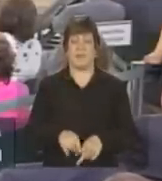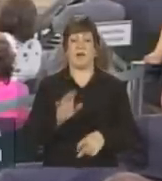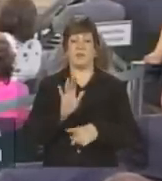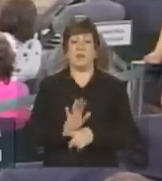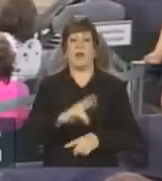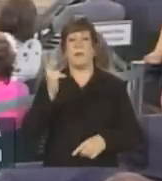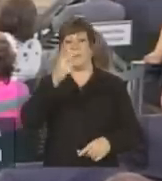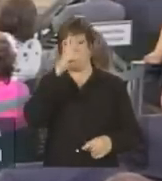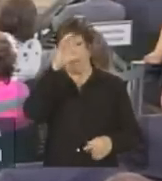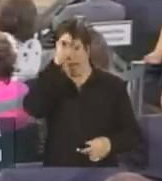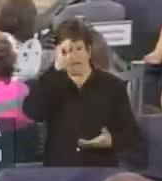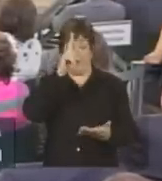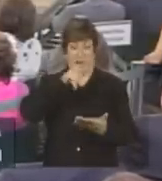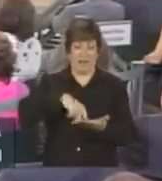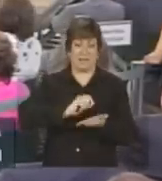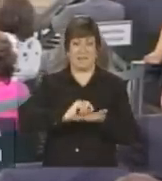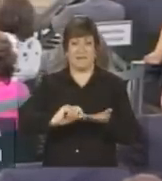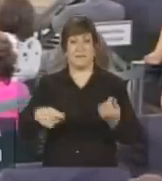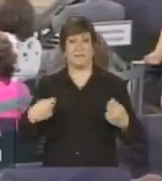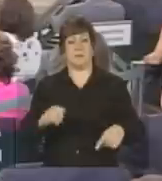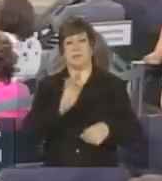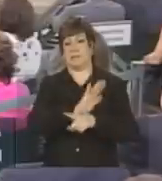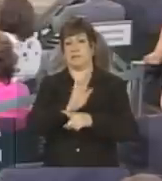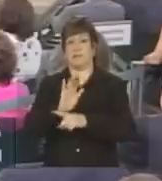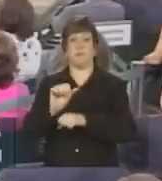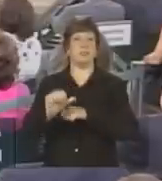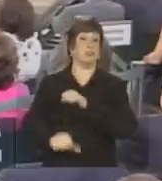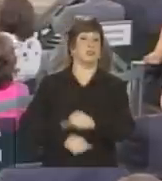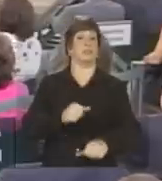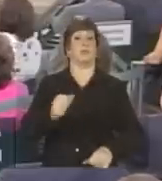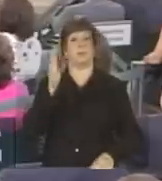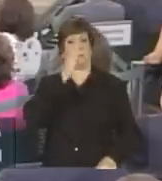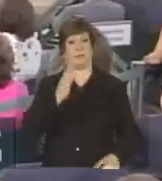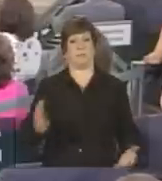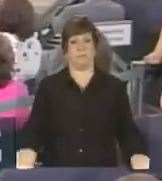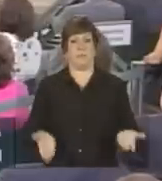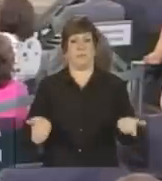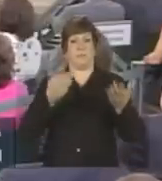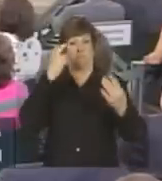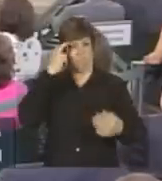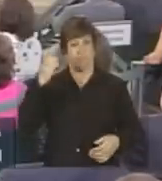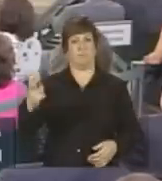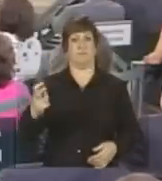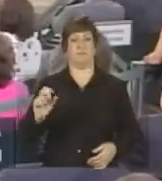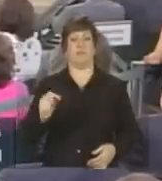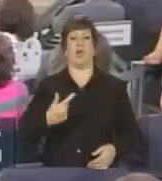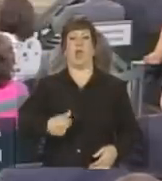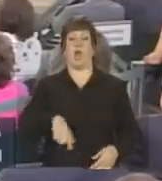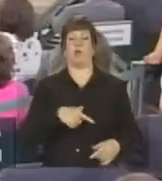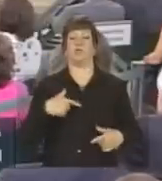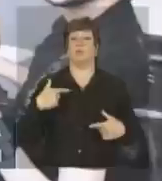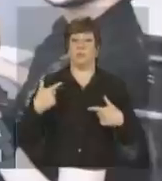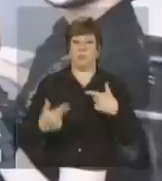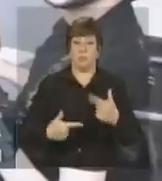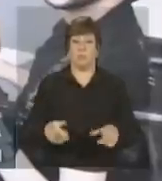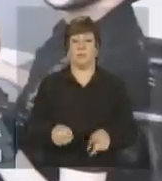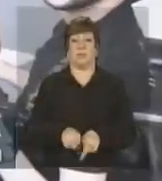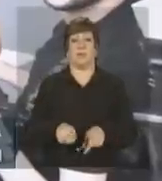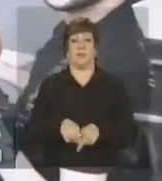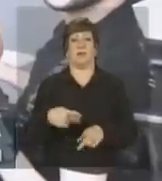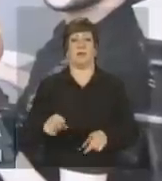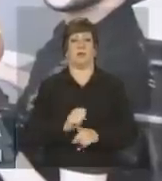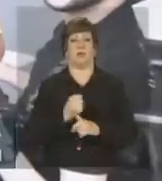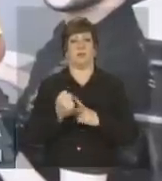analfabetismo e tantas medidas importantes para se transformar, de fato, o Brasil. E, sem dúvida, a nossa luta, a luta da sociedade brasileira,